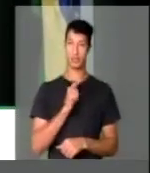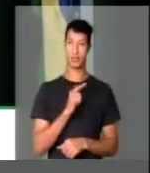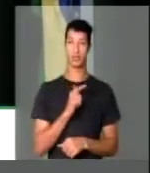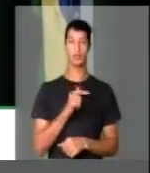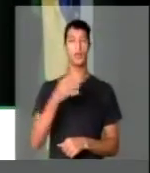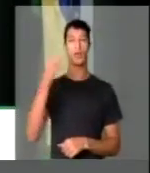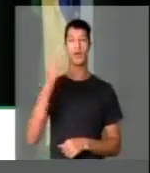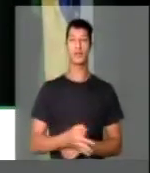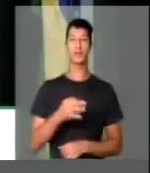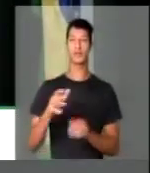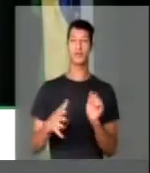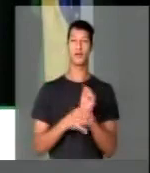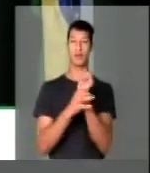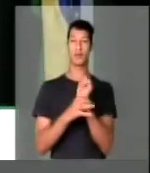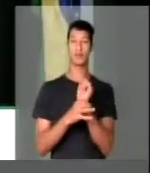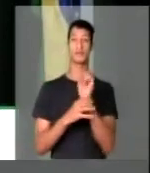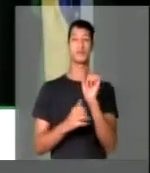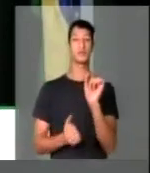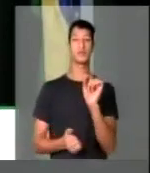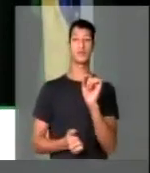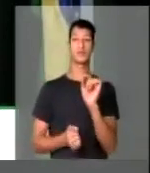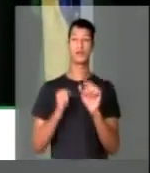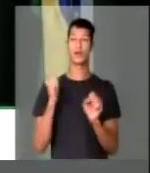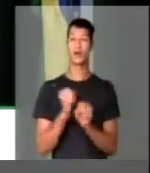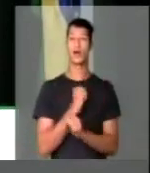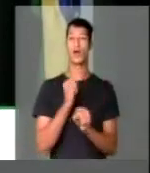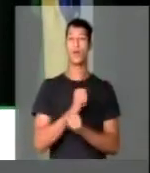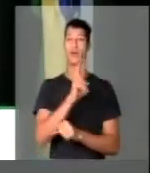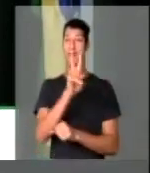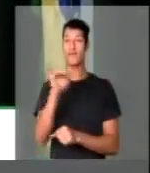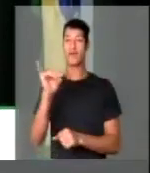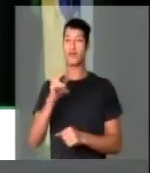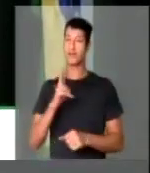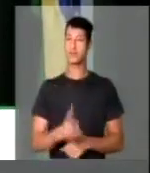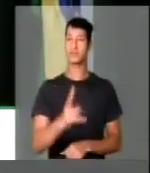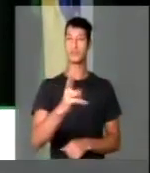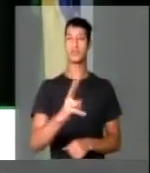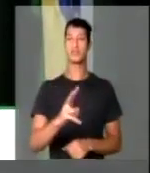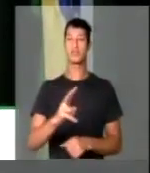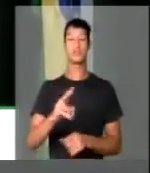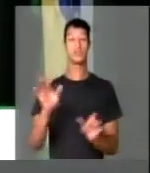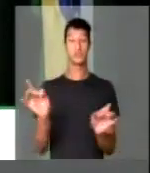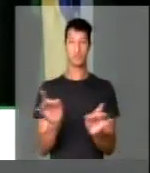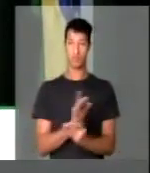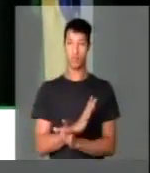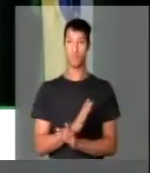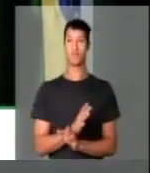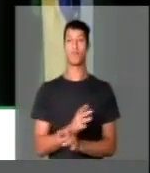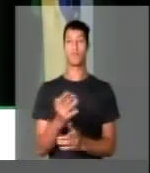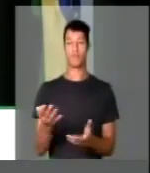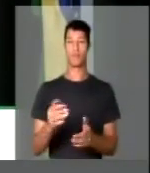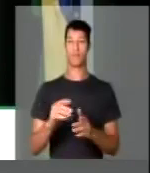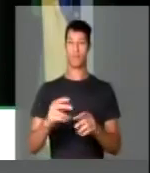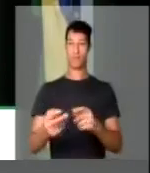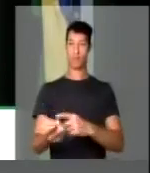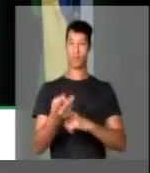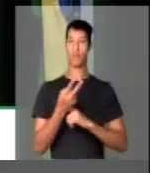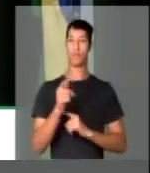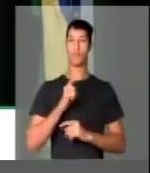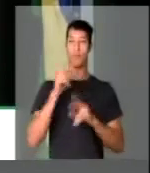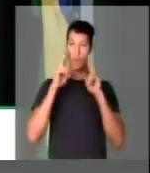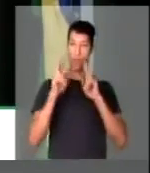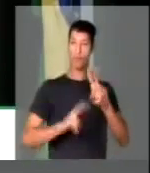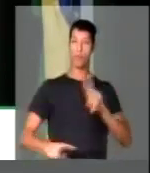uma certeza e uma garantia de que essa obra vai ser continuada e concluída, esses empresários que